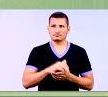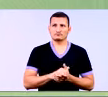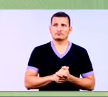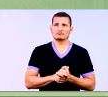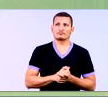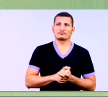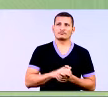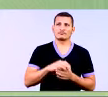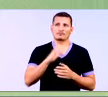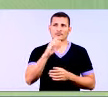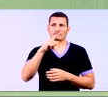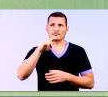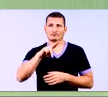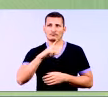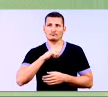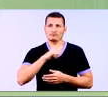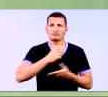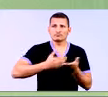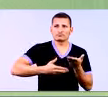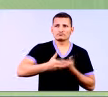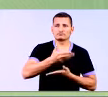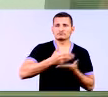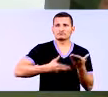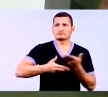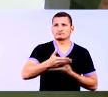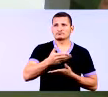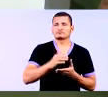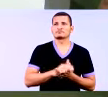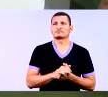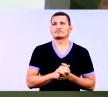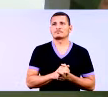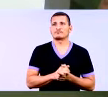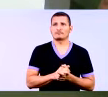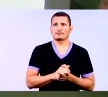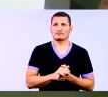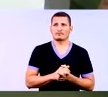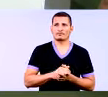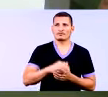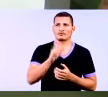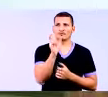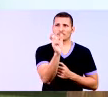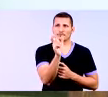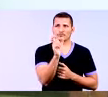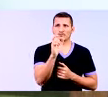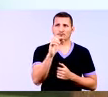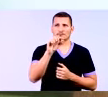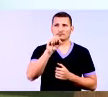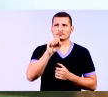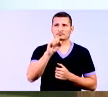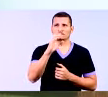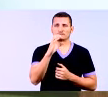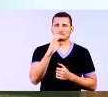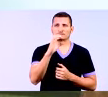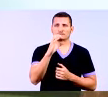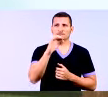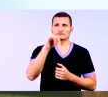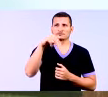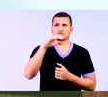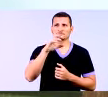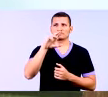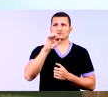em sincronismo. Isso. Pessoal, essa palavra sincronismo, a gente,